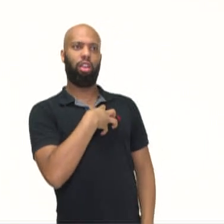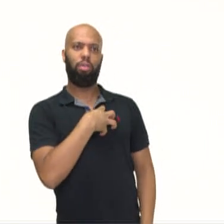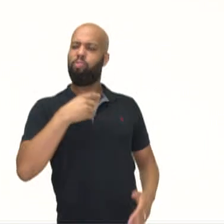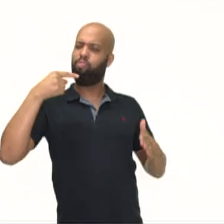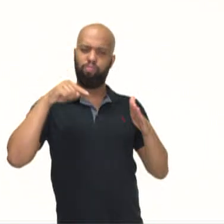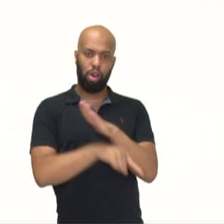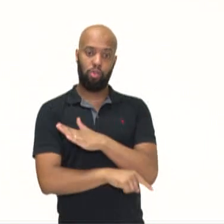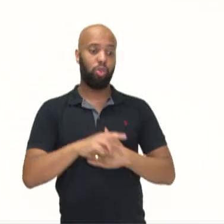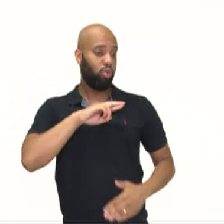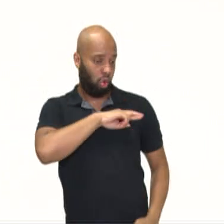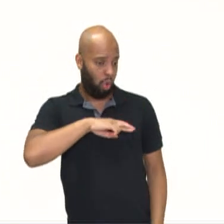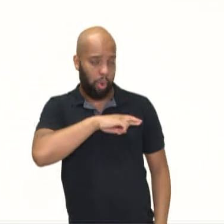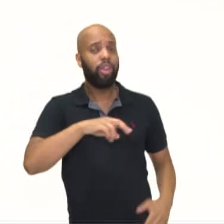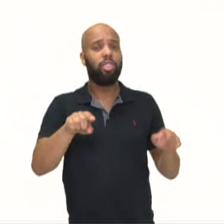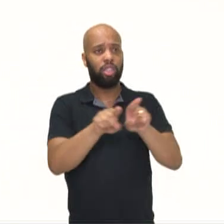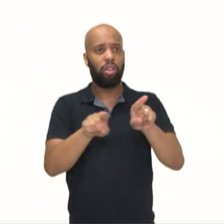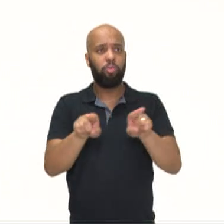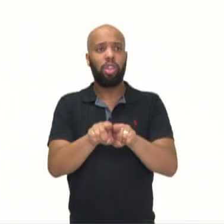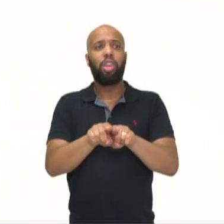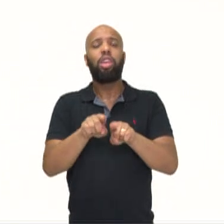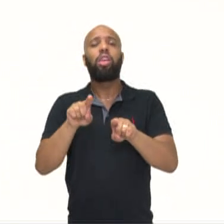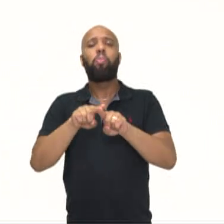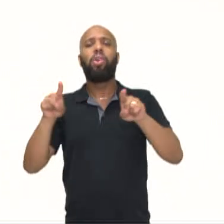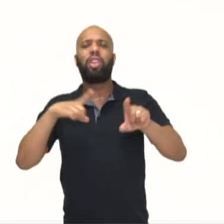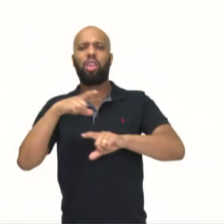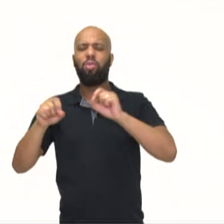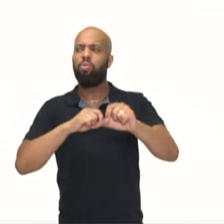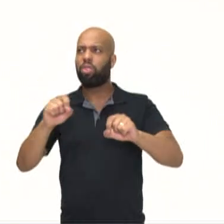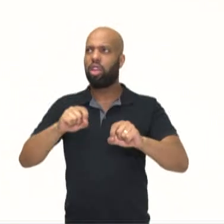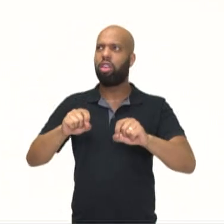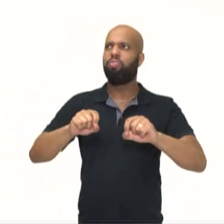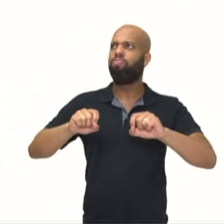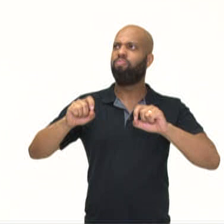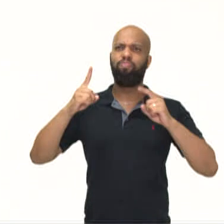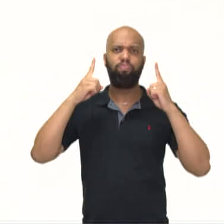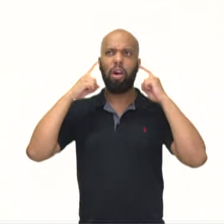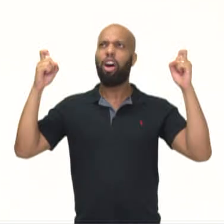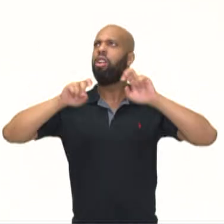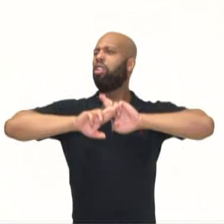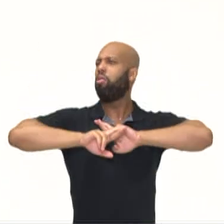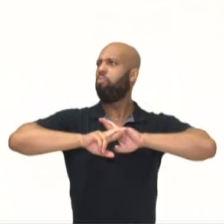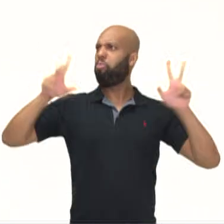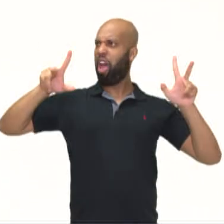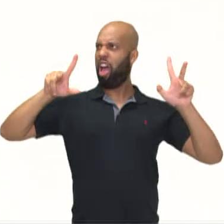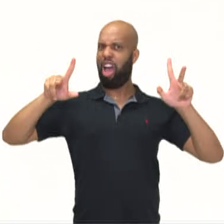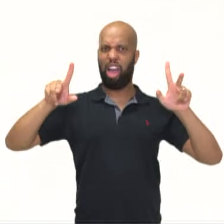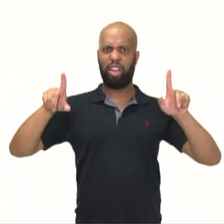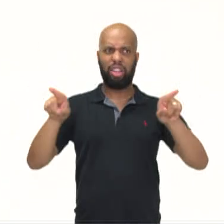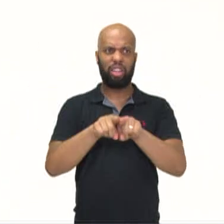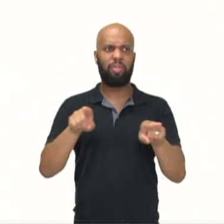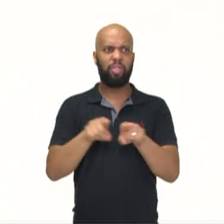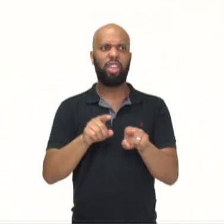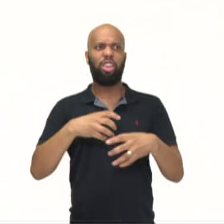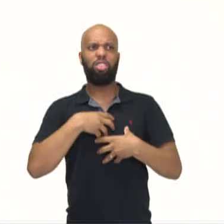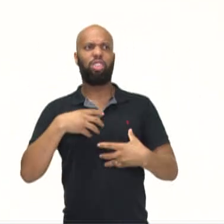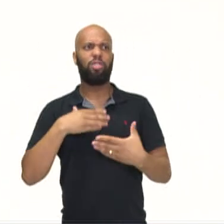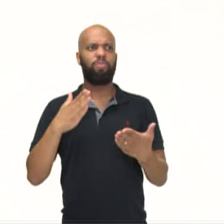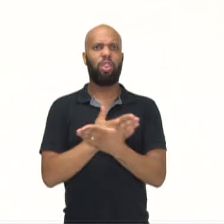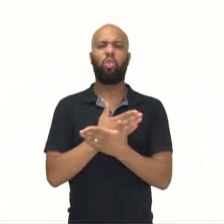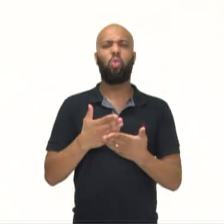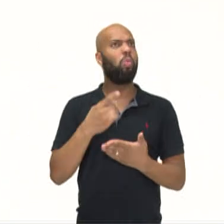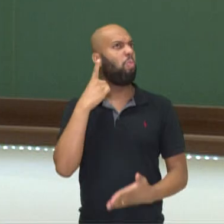também tinha, mas tem a dissonância extrema, a quebra de notas musicais, melodias ásperas que às